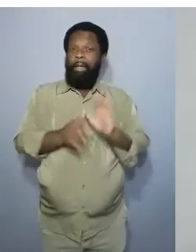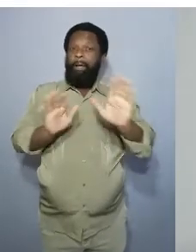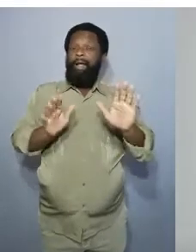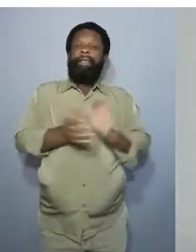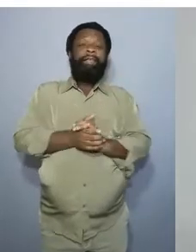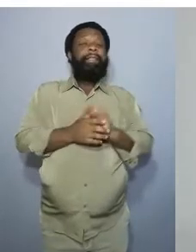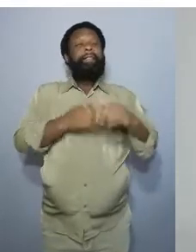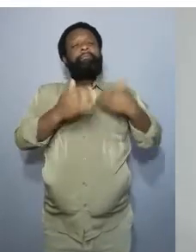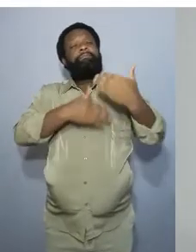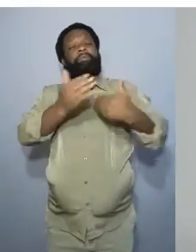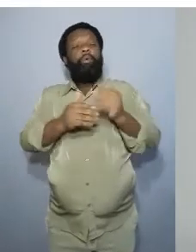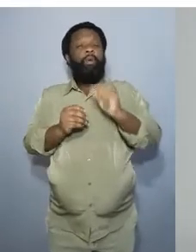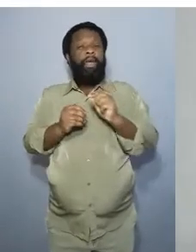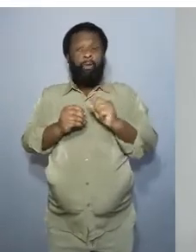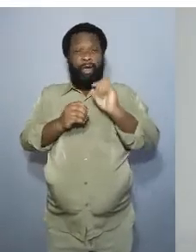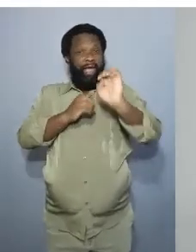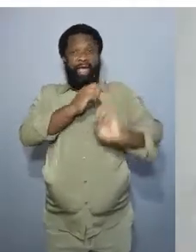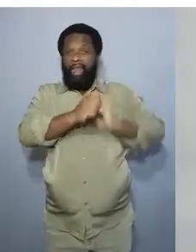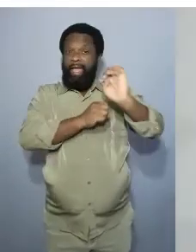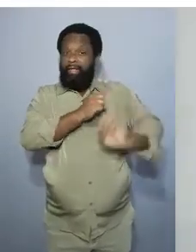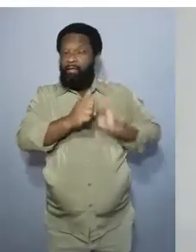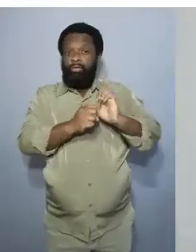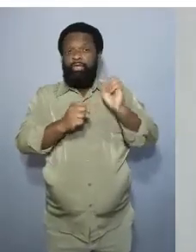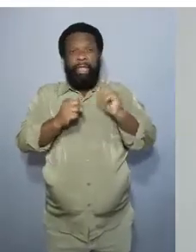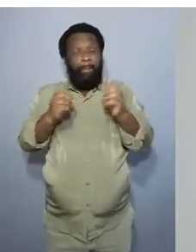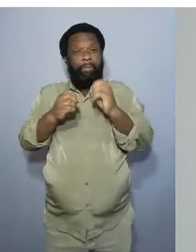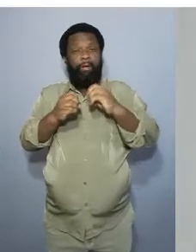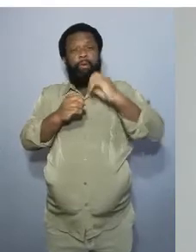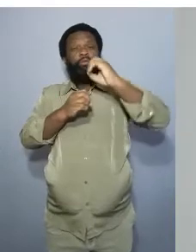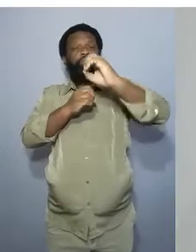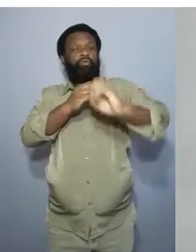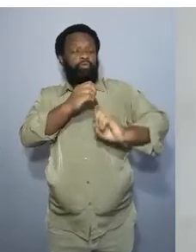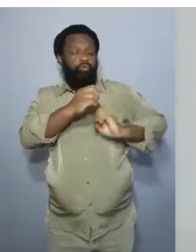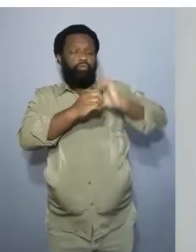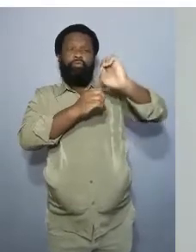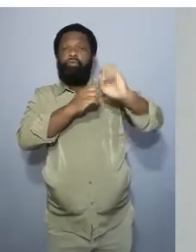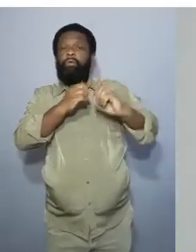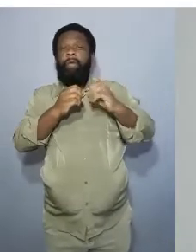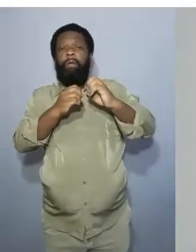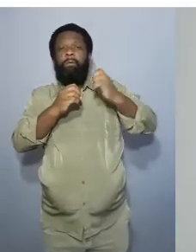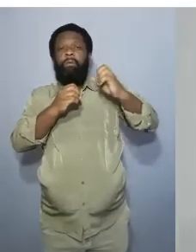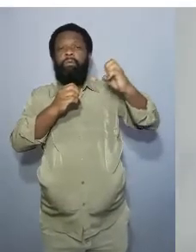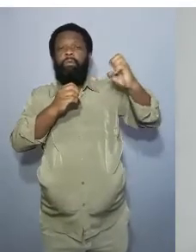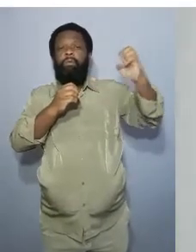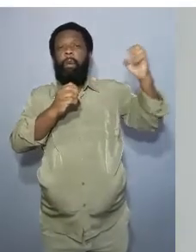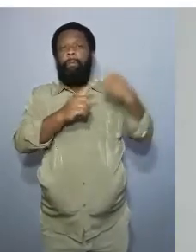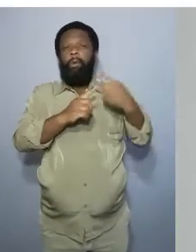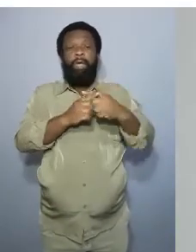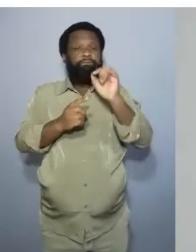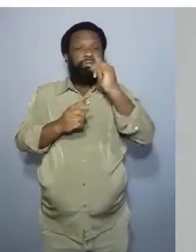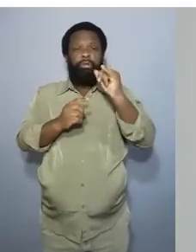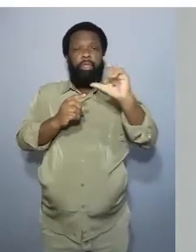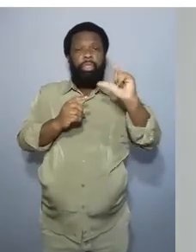bem? Bom, iria chegar um determinado momento que esse elétron que estava percorrendo essa órbita circular iria começar a perder